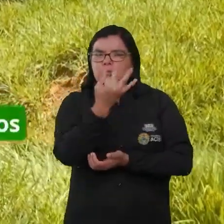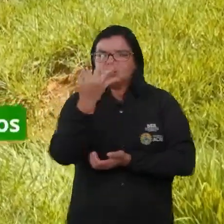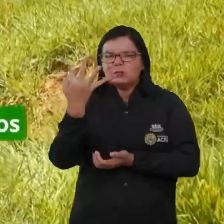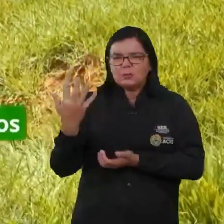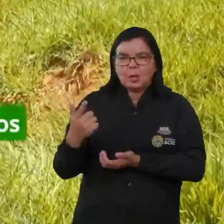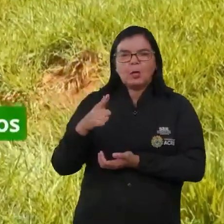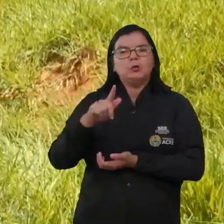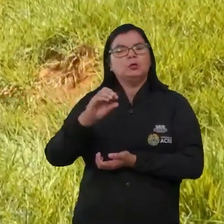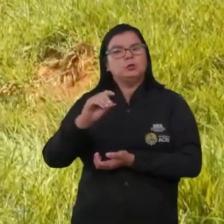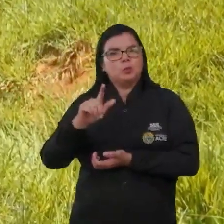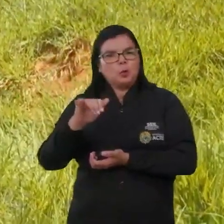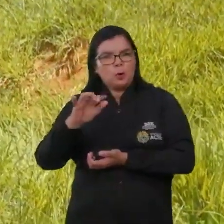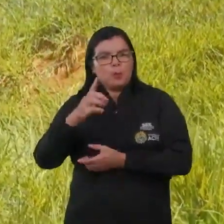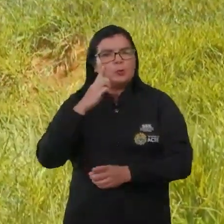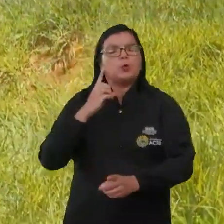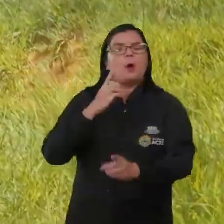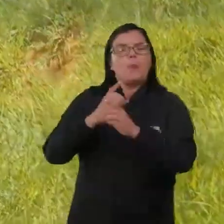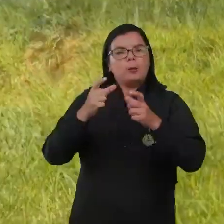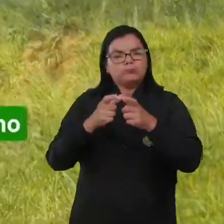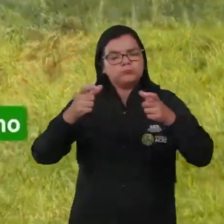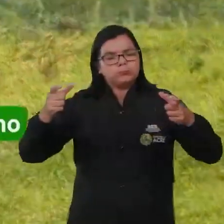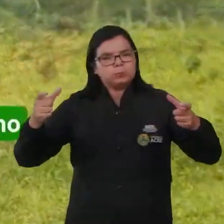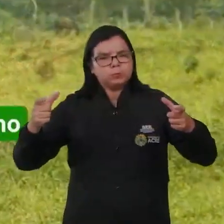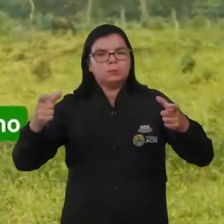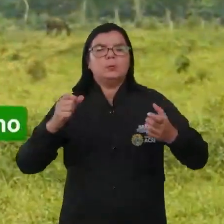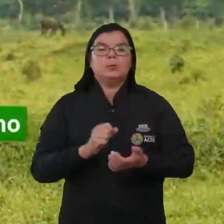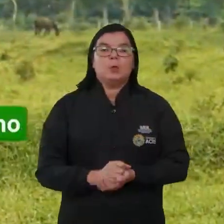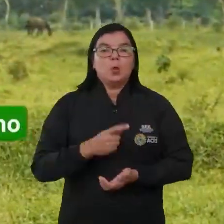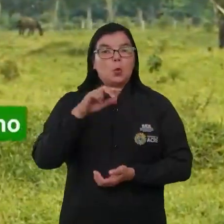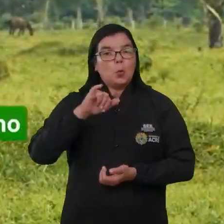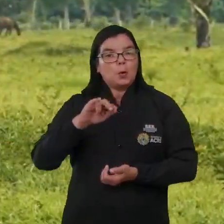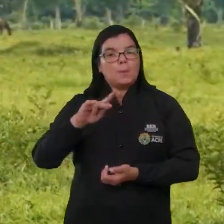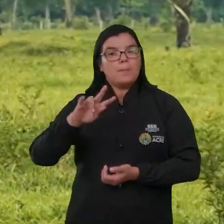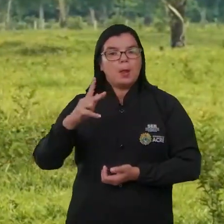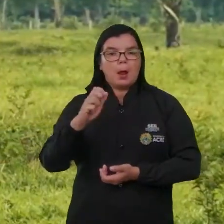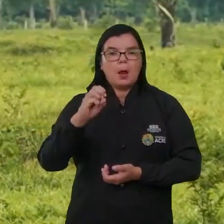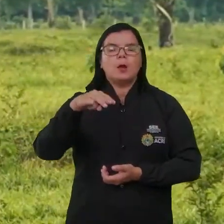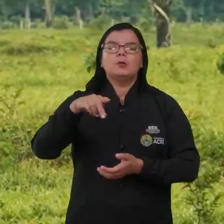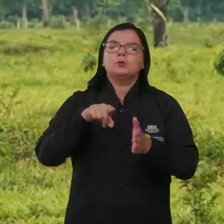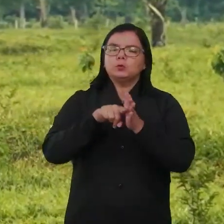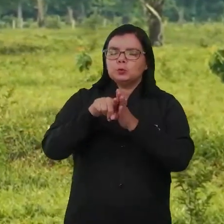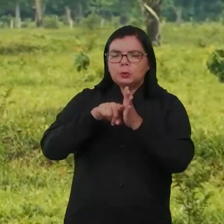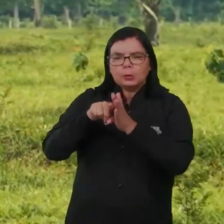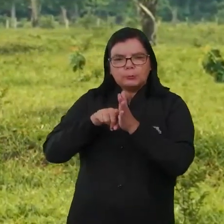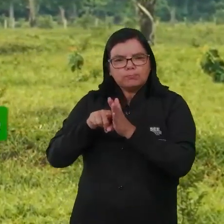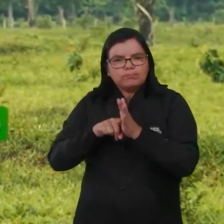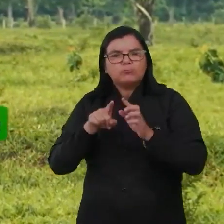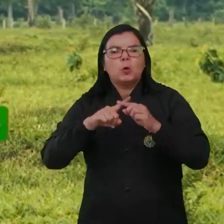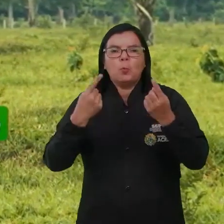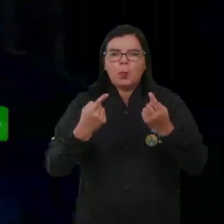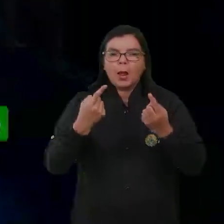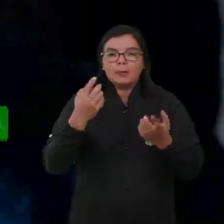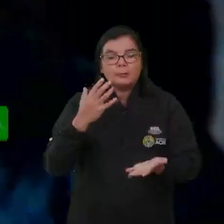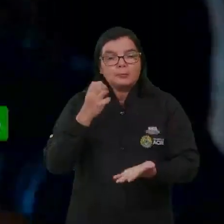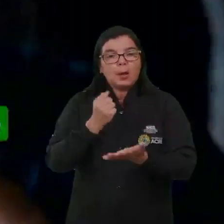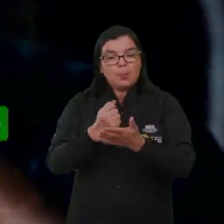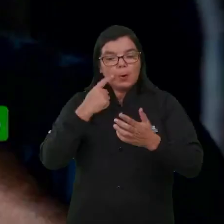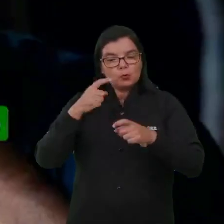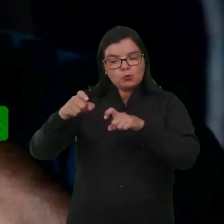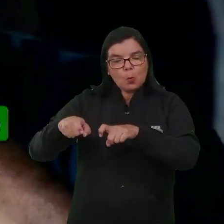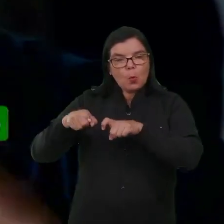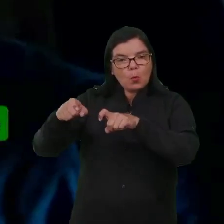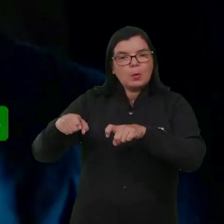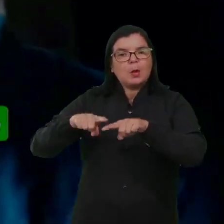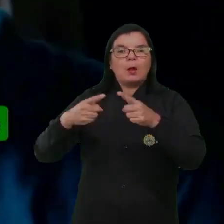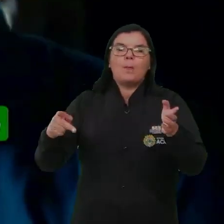quantidade de geoglifos descobertos aumenta a cada ano. E o IPHAN vem realizando um trabalho muito importante para o registro desses sítios arqueológicos